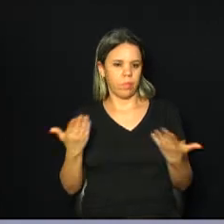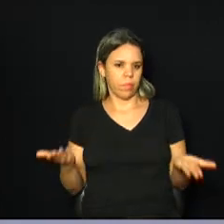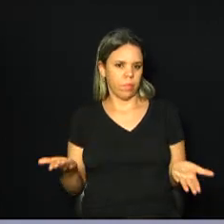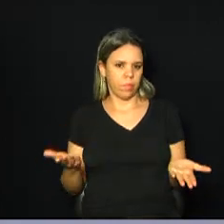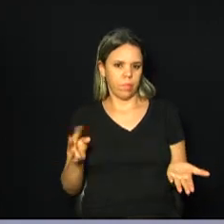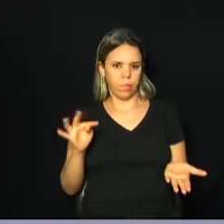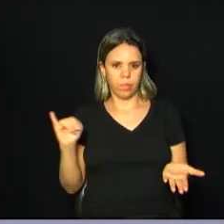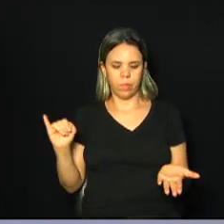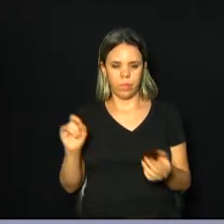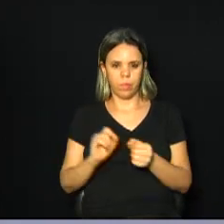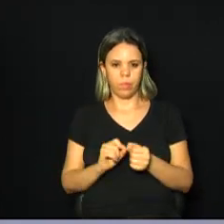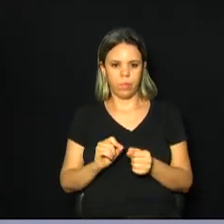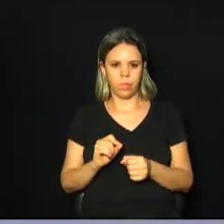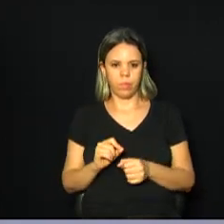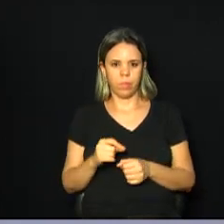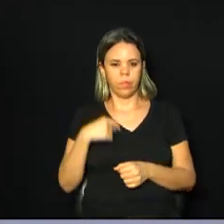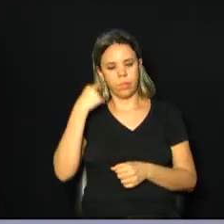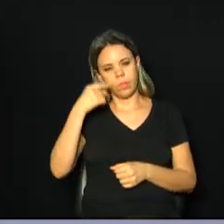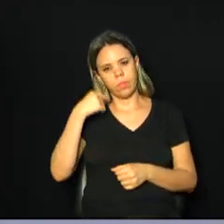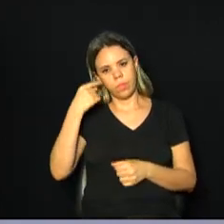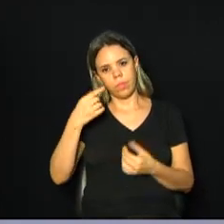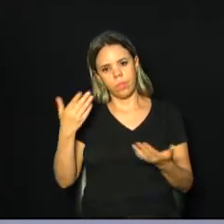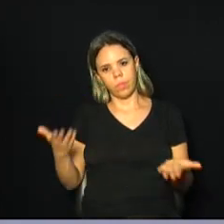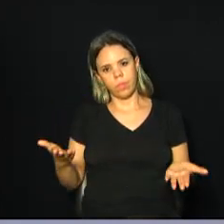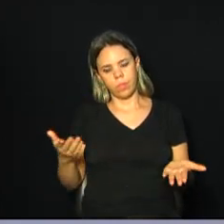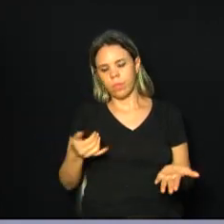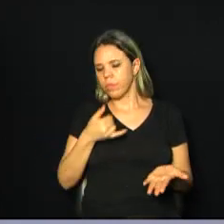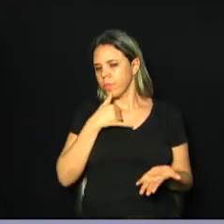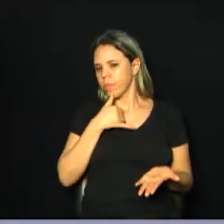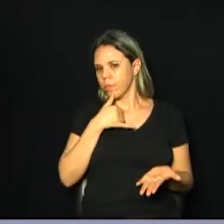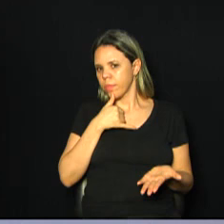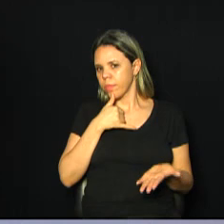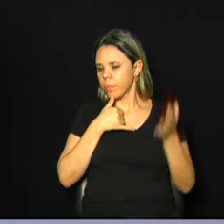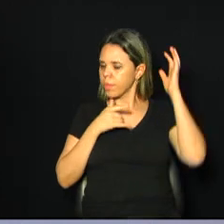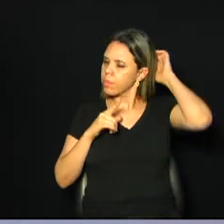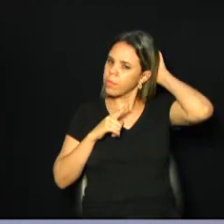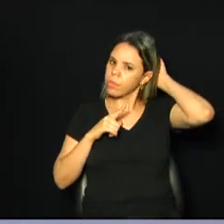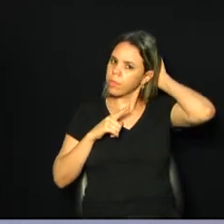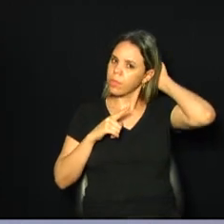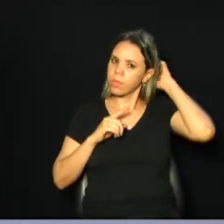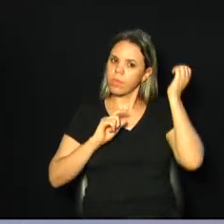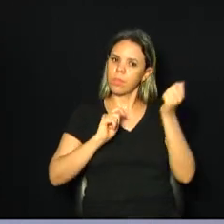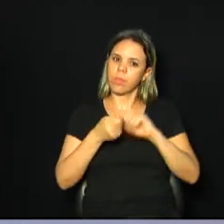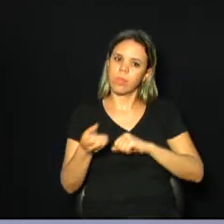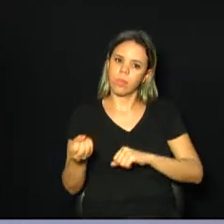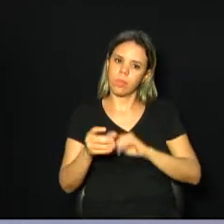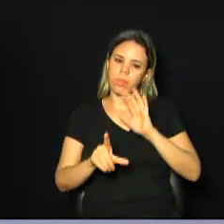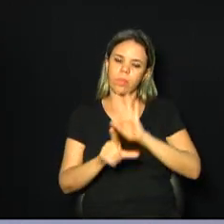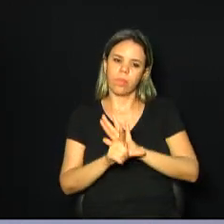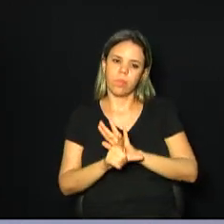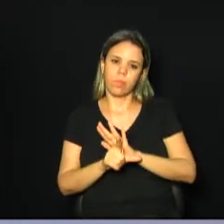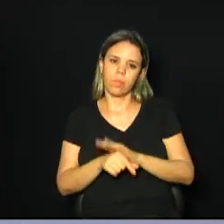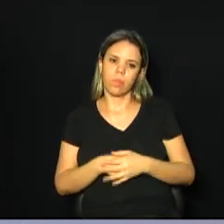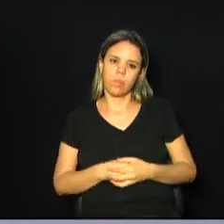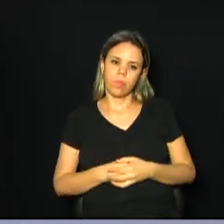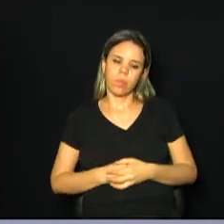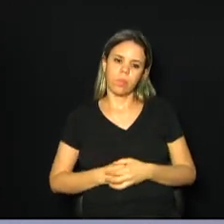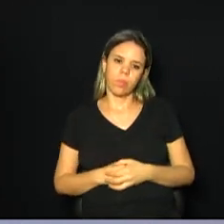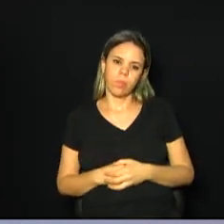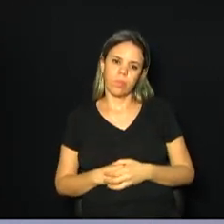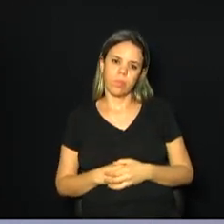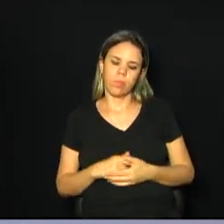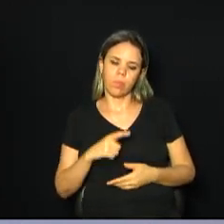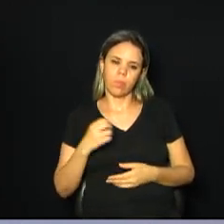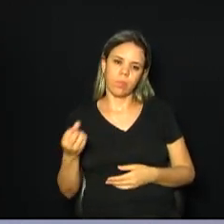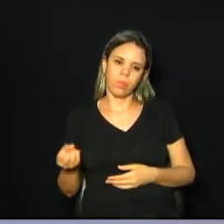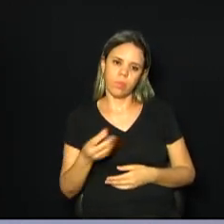TI está fazendo dentro do escritório de advocacia? Infelizmente, hoje o escritório de advocacia tem que se adequar com a nova lei e com a nova vida. E a gente vai ter não